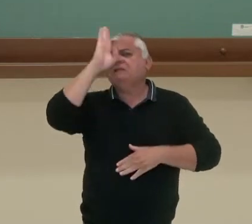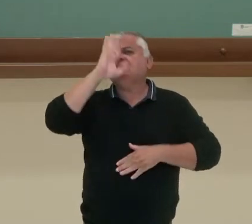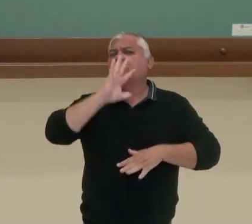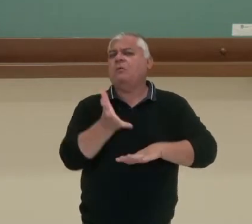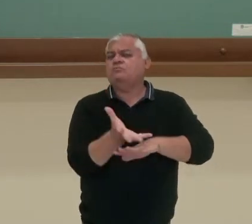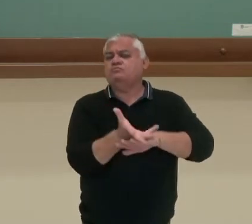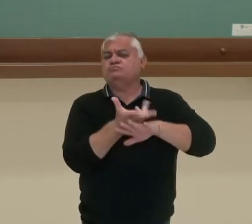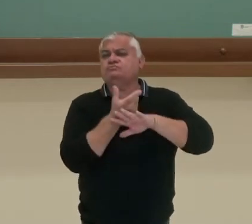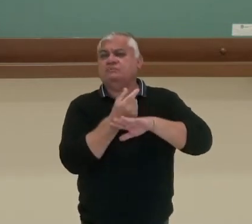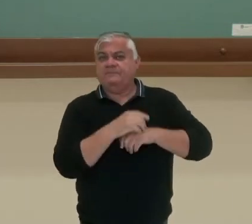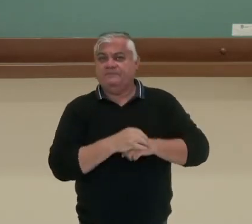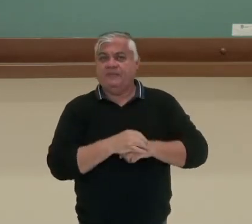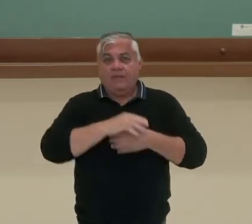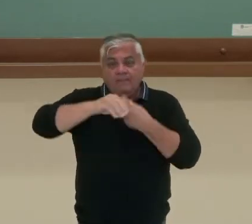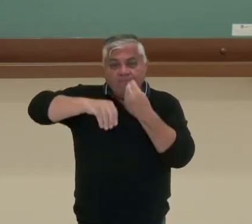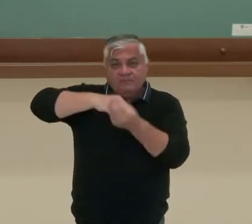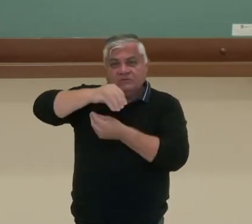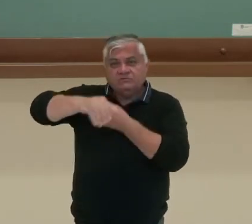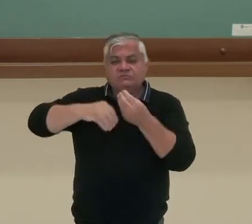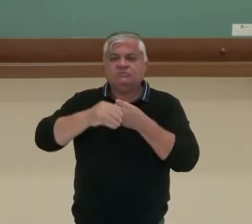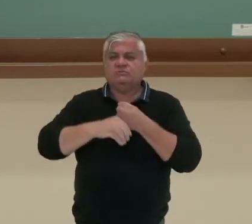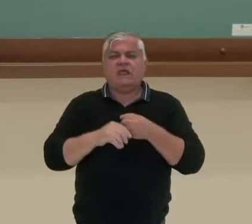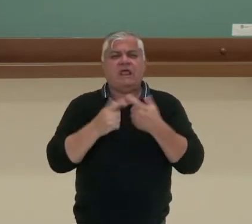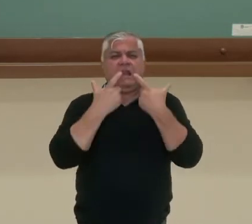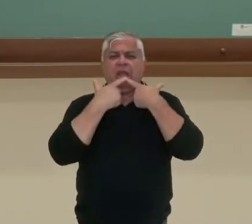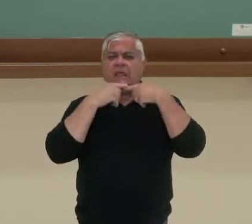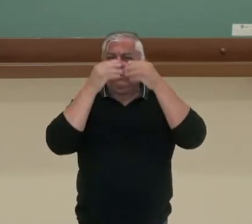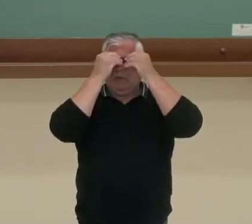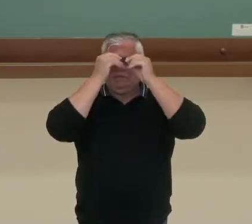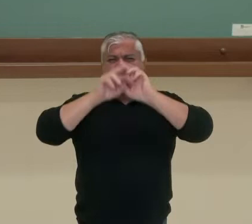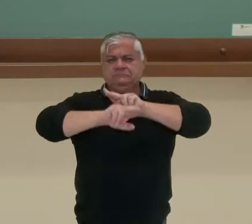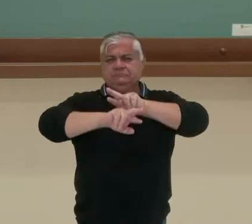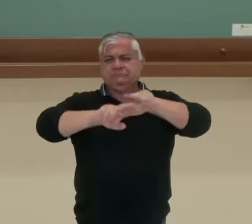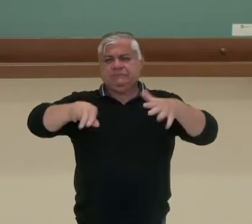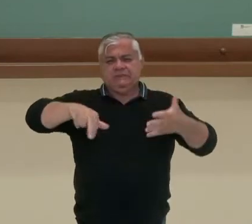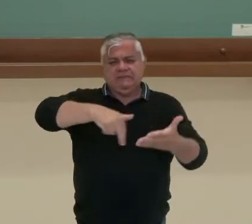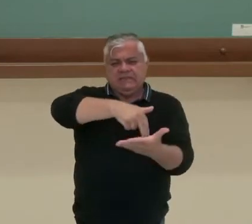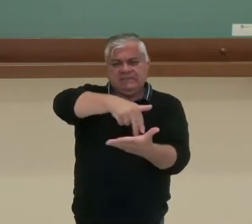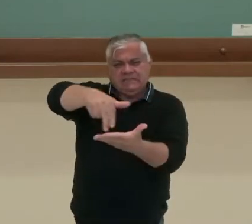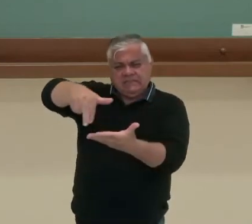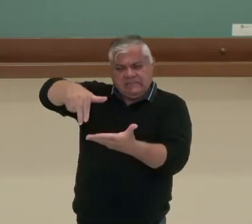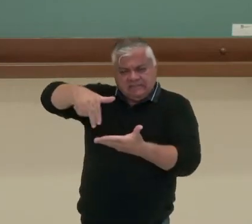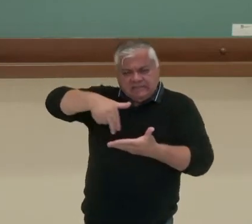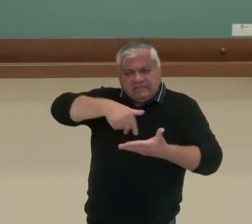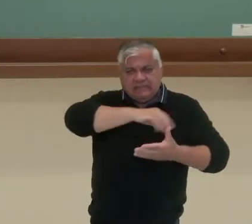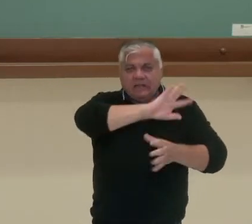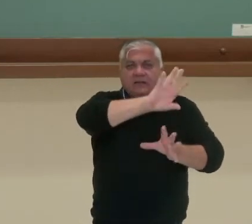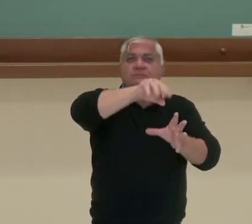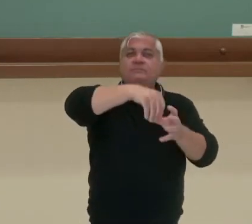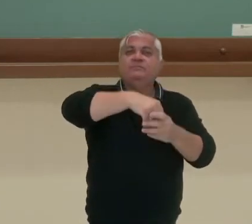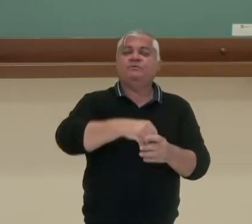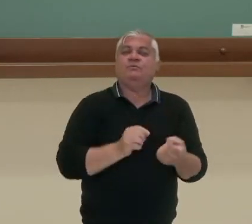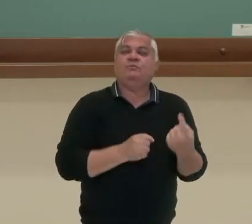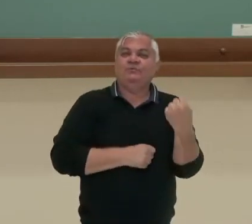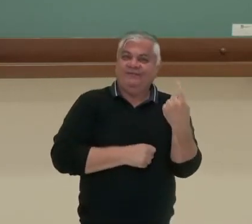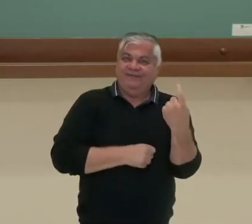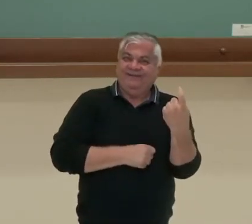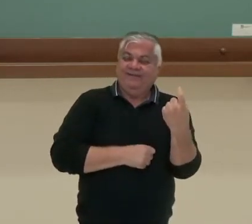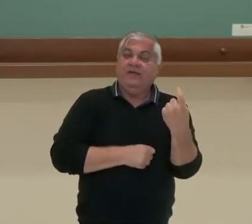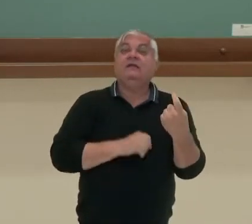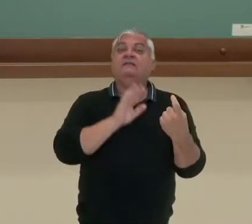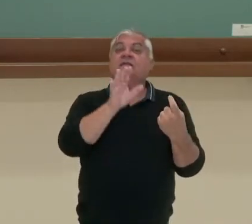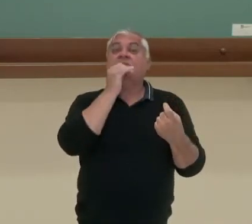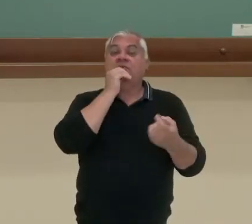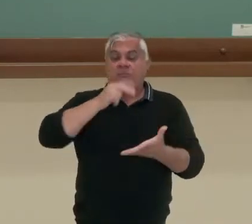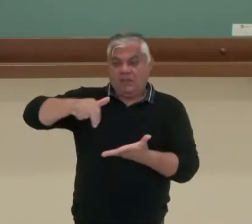da arte contemporânea? Ela mistura várias linguagens. Então, eu posso misturar várias linguagens numa própria, uma única linguagem. Então, a dança, ela